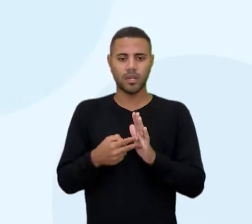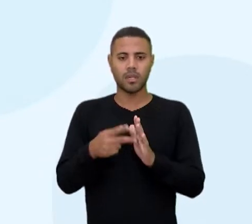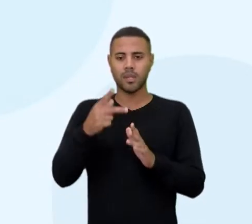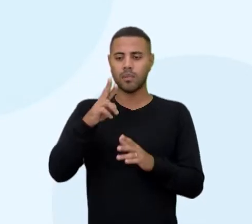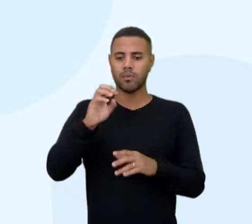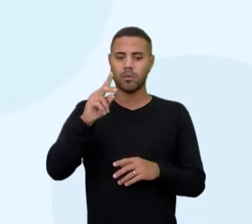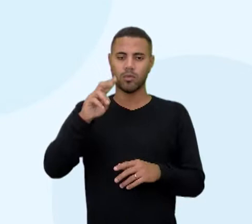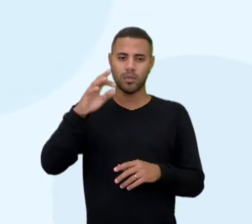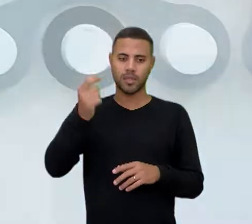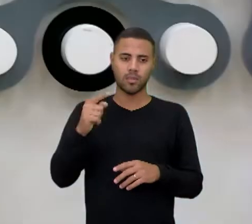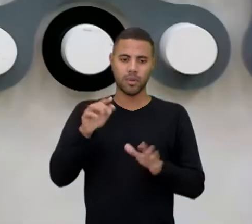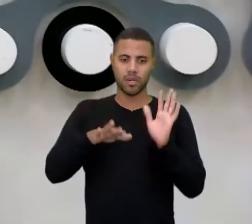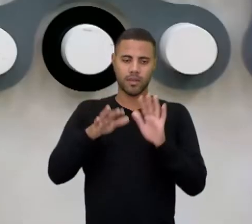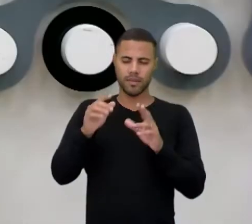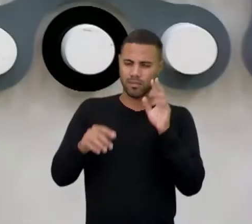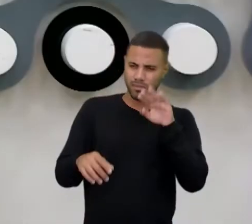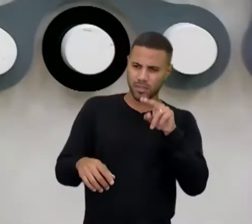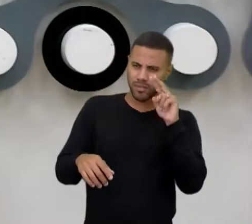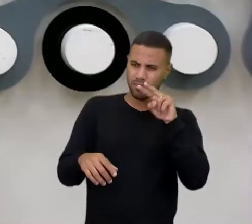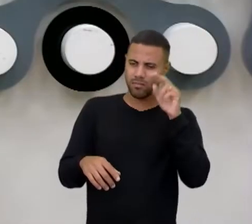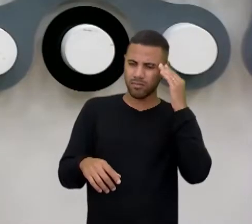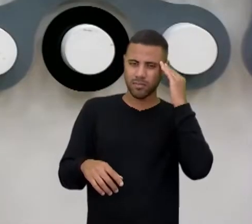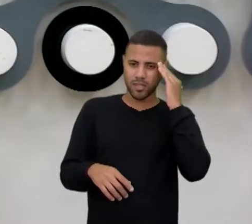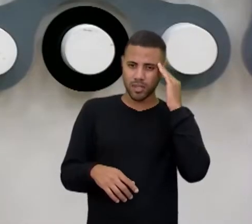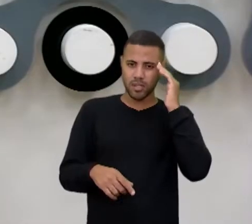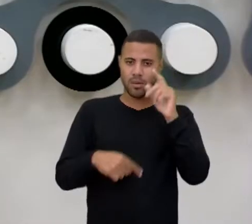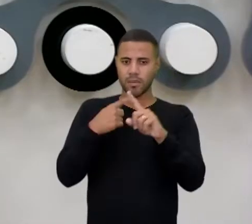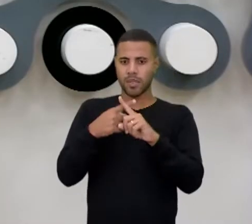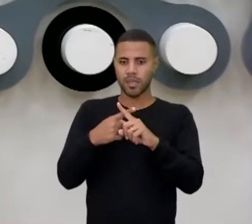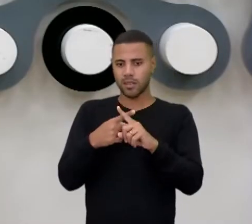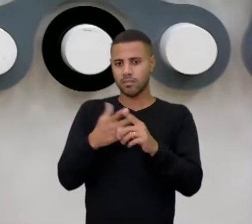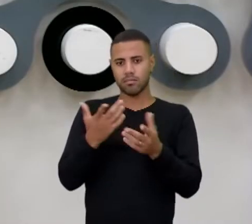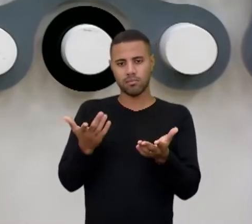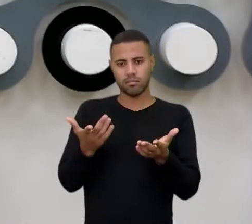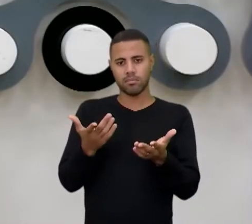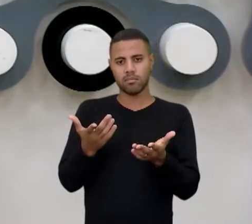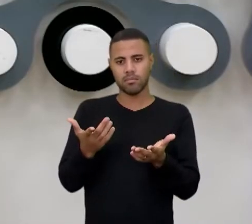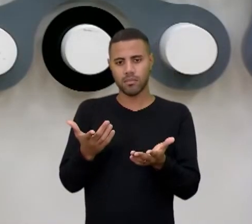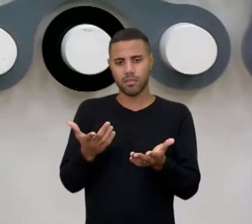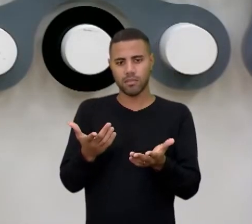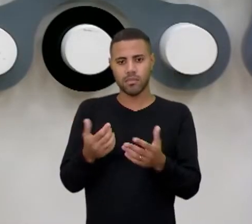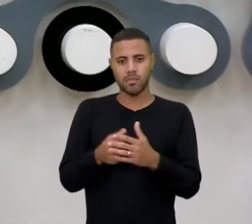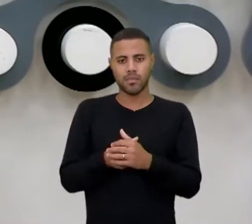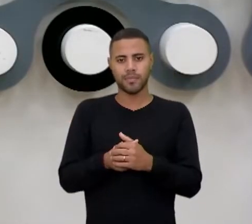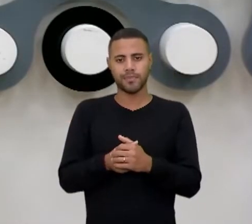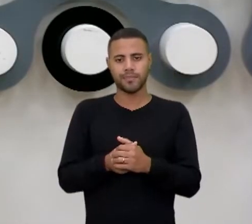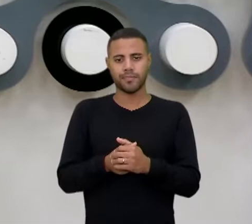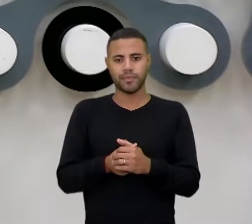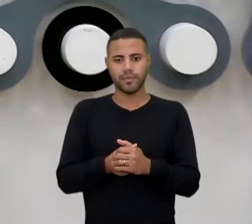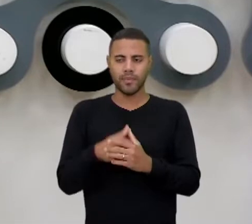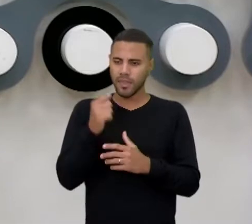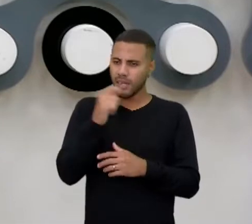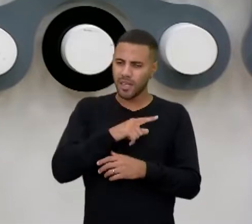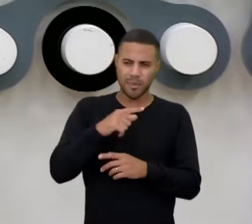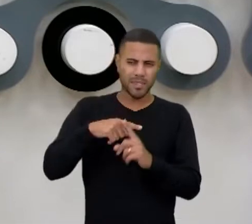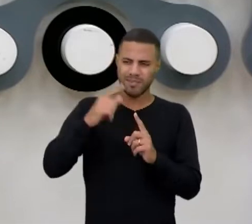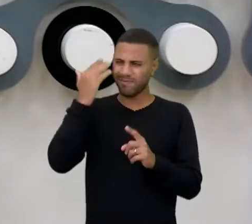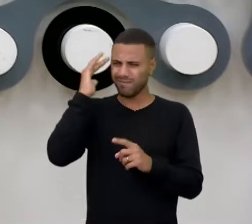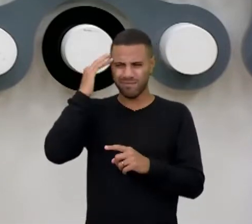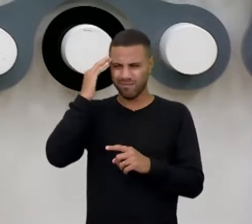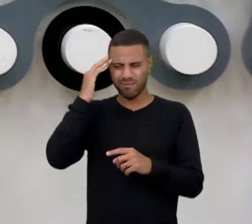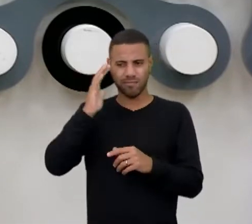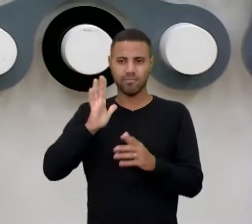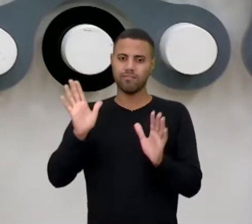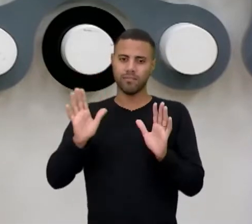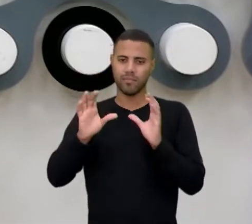lê uma coisa e não entende. Ou você lê alguma coisa que era para ter humor, mas para você não teve. E aí